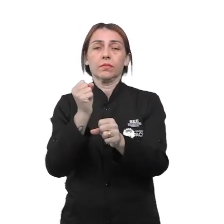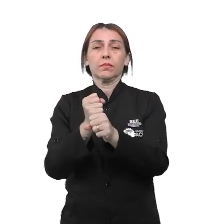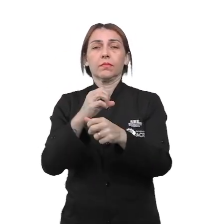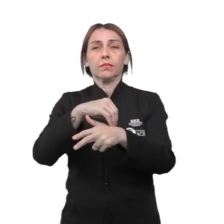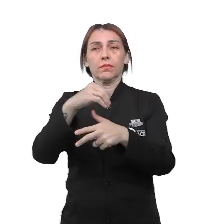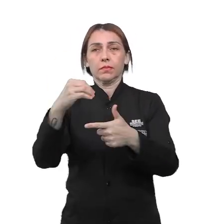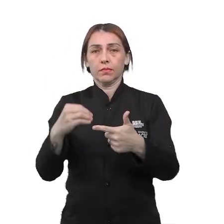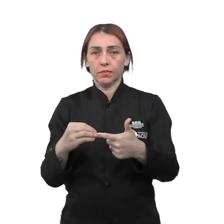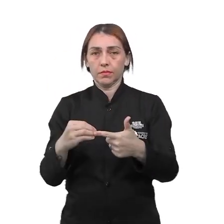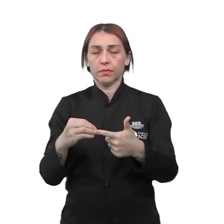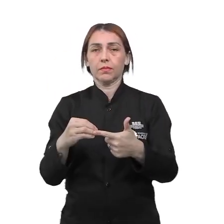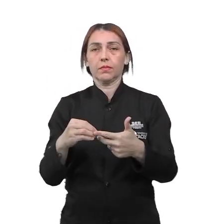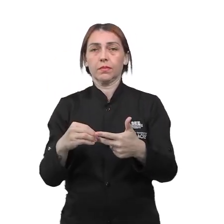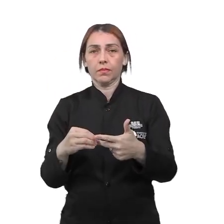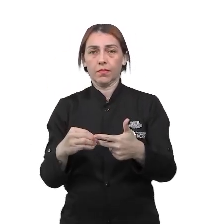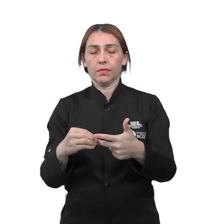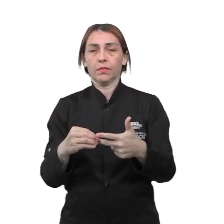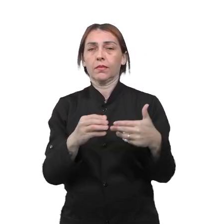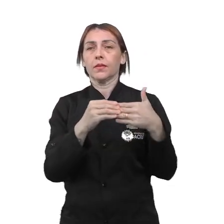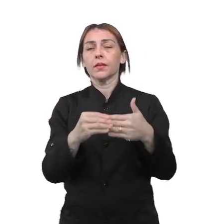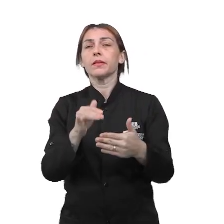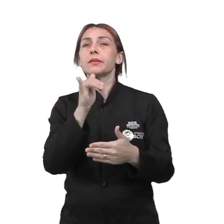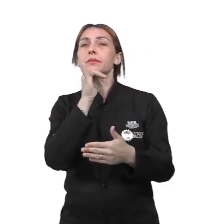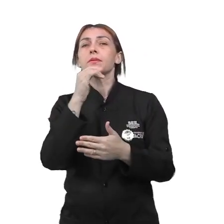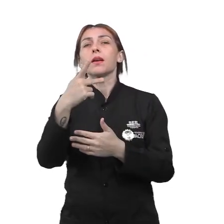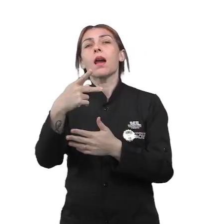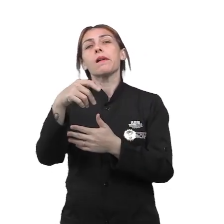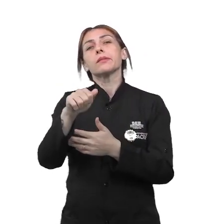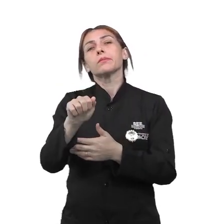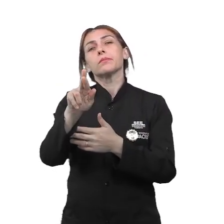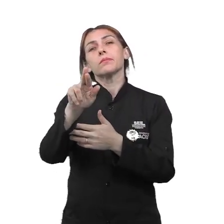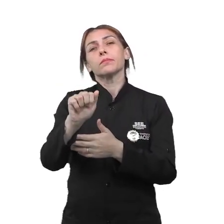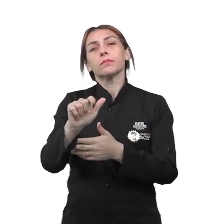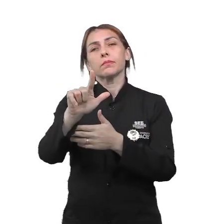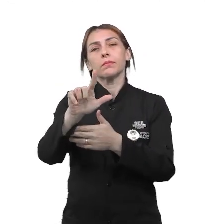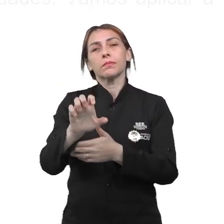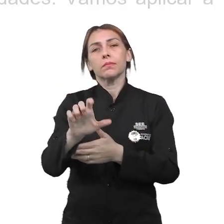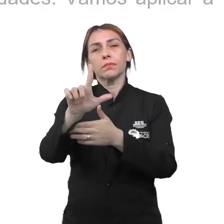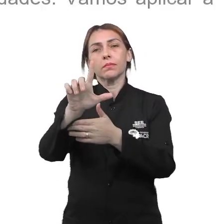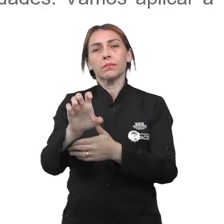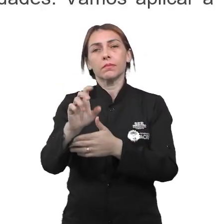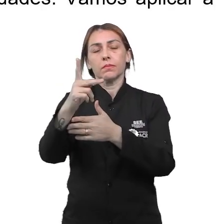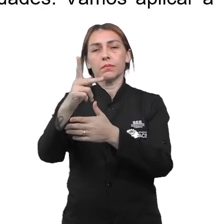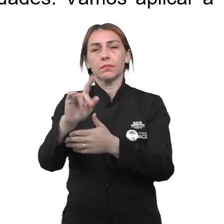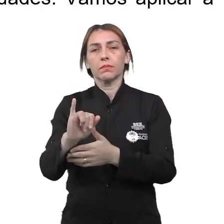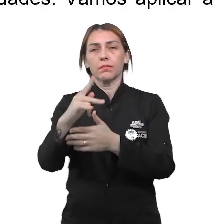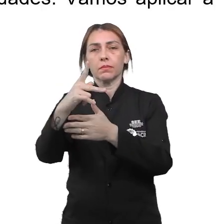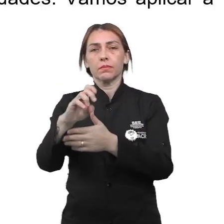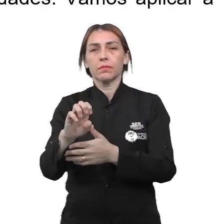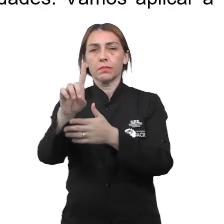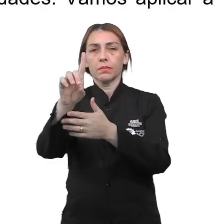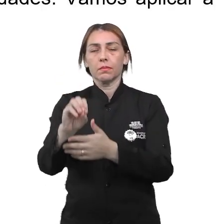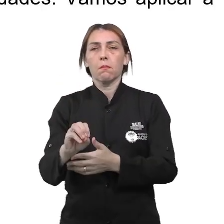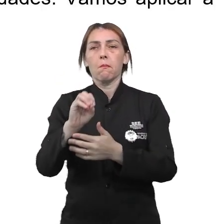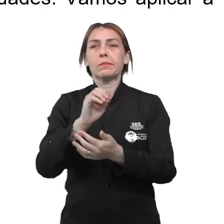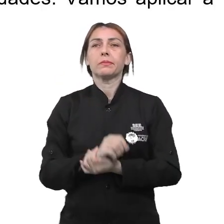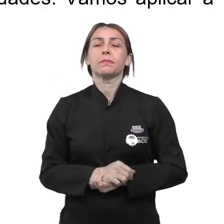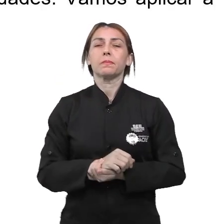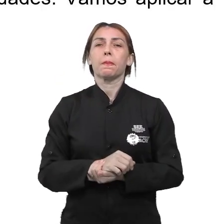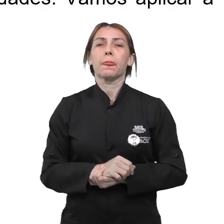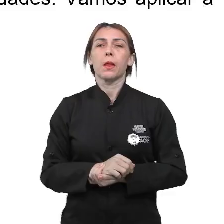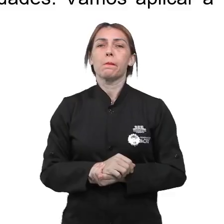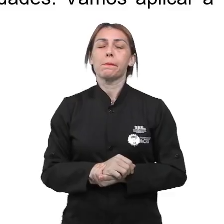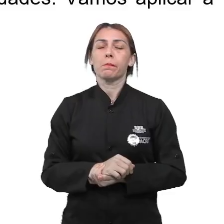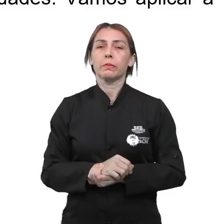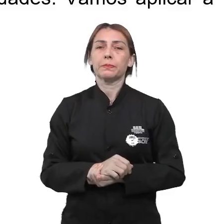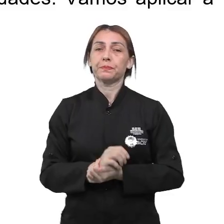para vocês, tá bom? Só que antes eu vou trazer um exemplo de um paralelepípedo. Falei para vocês que era o produto das arestas, né? Vamos lá, um exemplo. Vamos trabalhar com